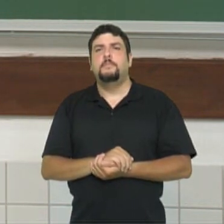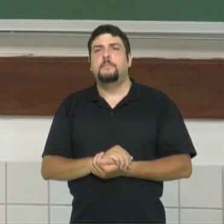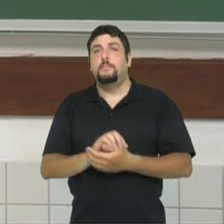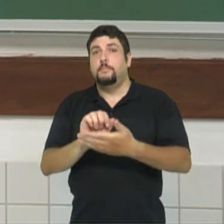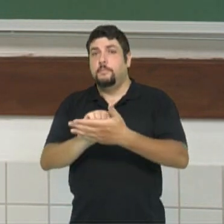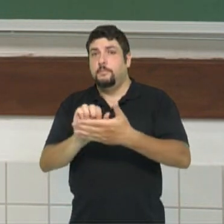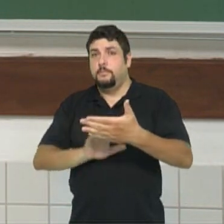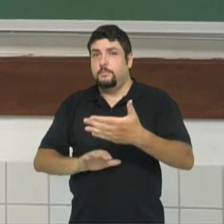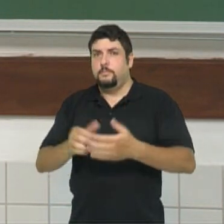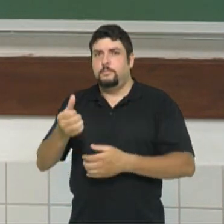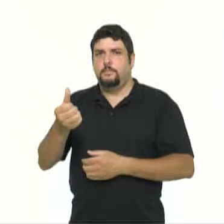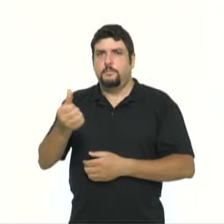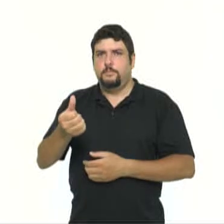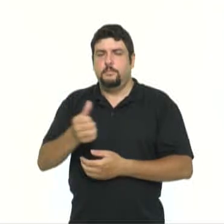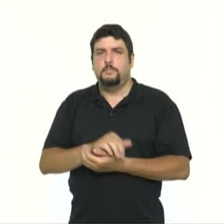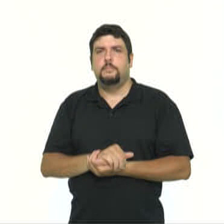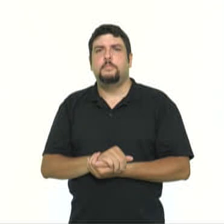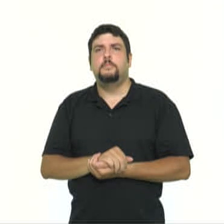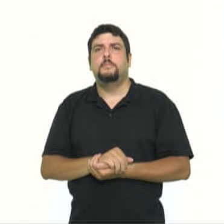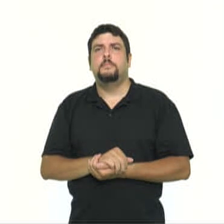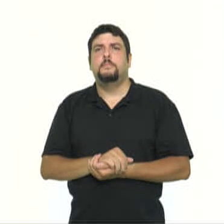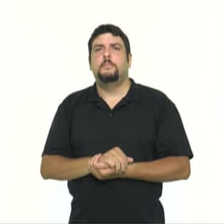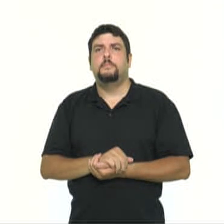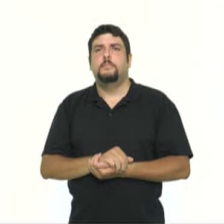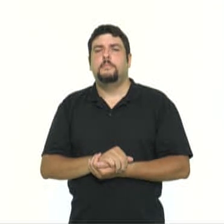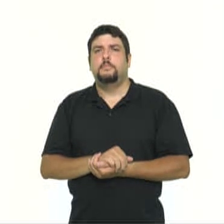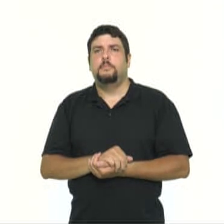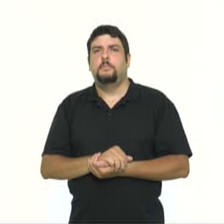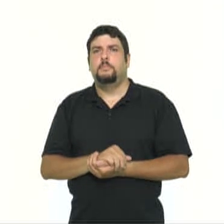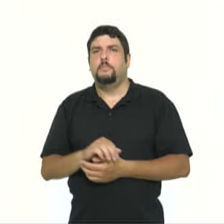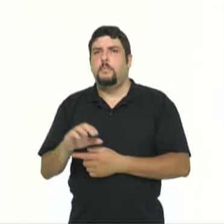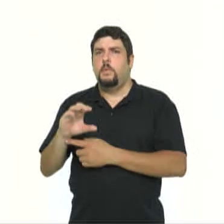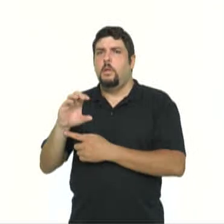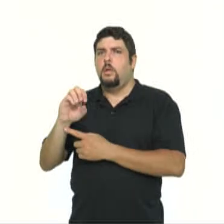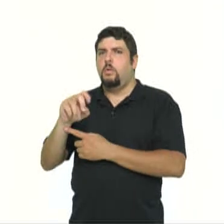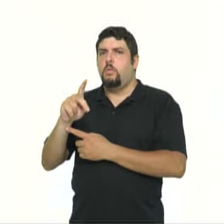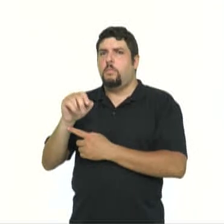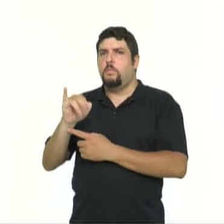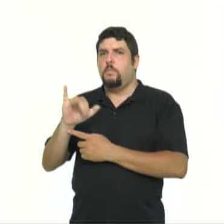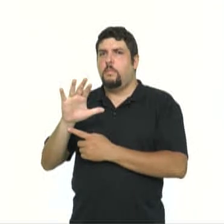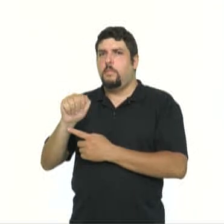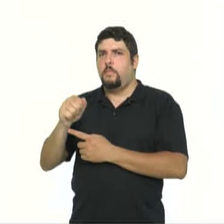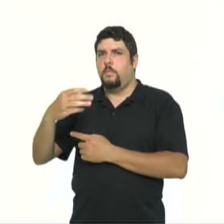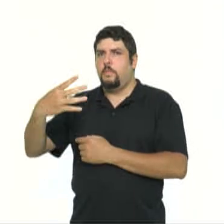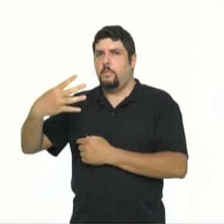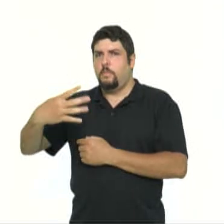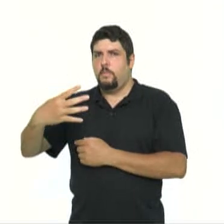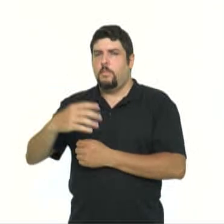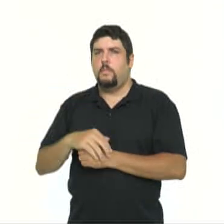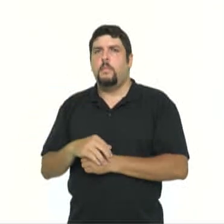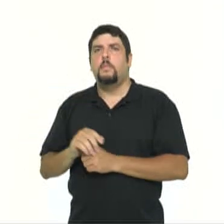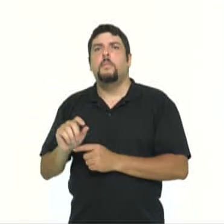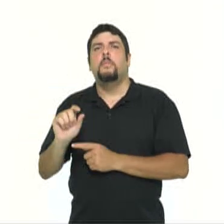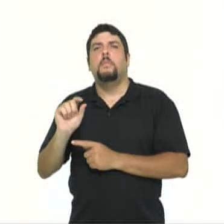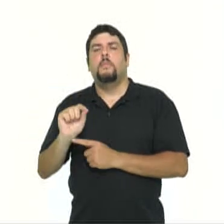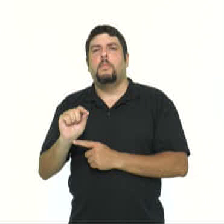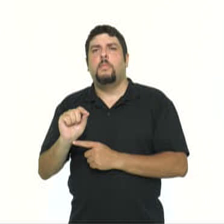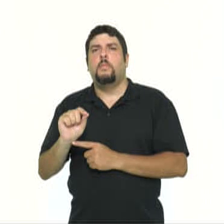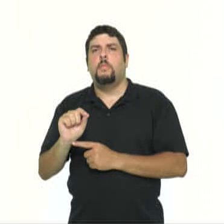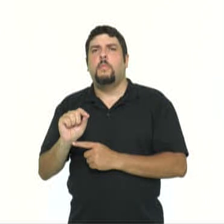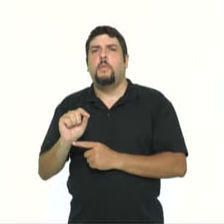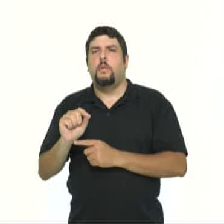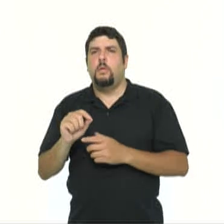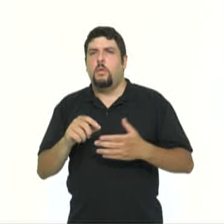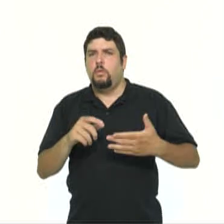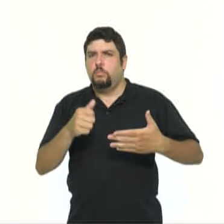Atividade 6. Na competência 4, nós já vamos falar sobre isso. O corretor observa se o